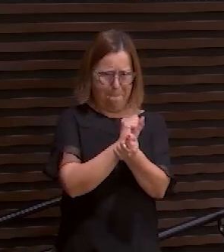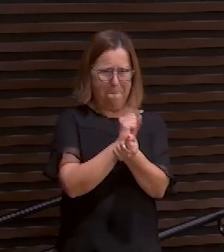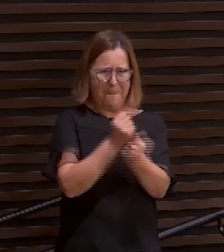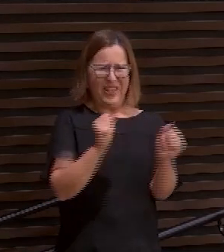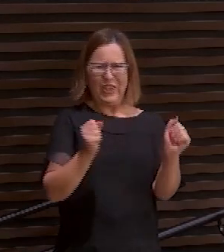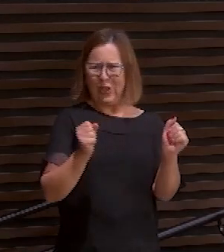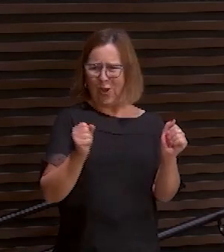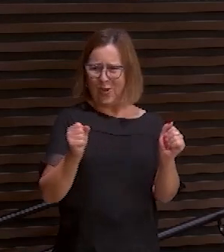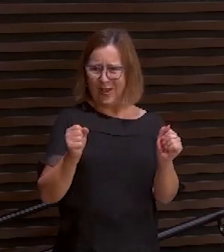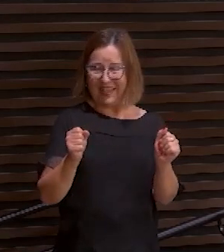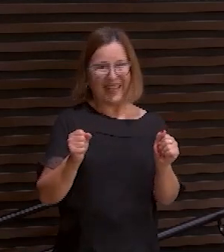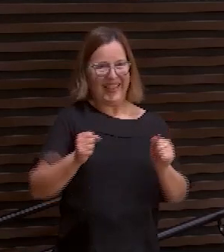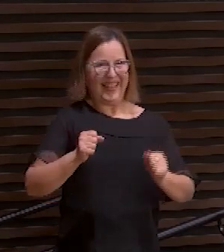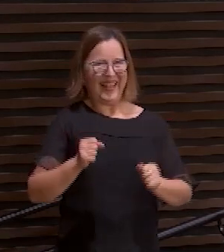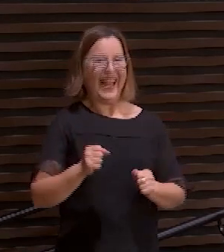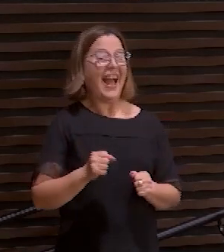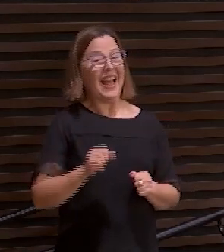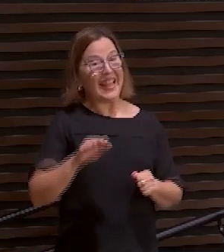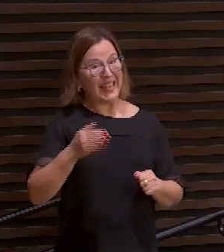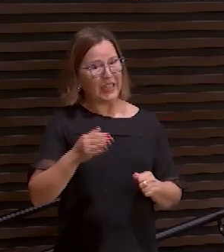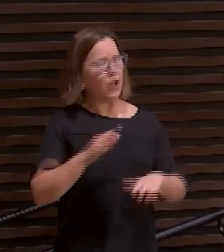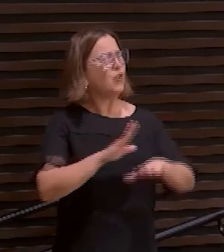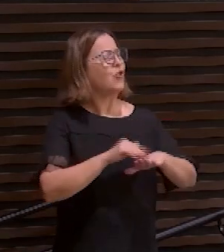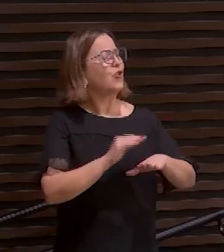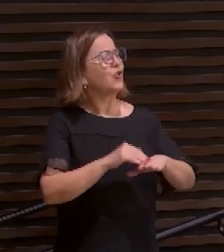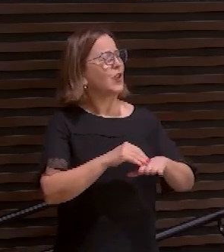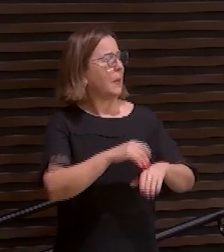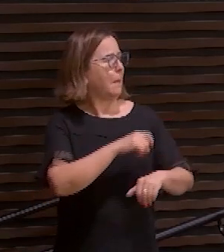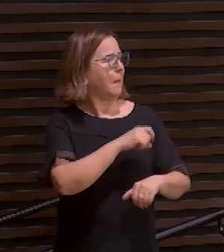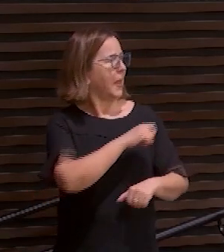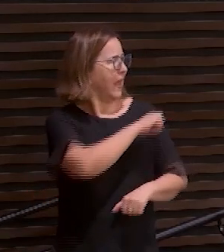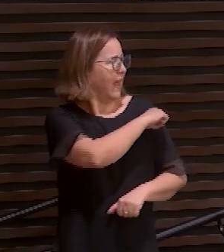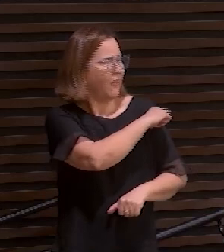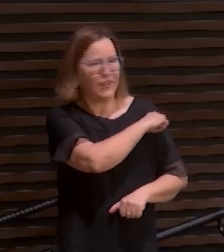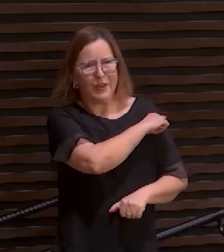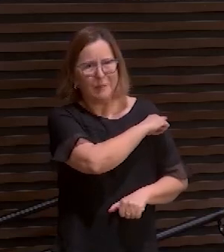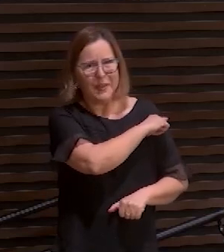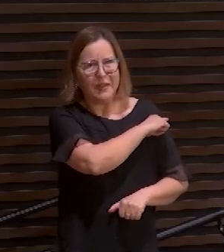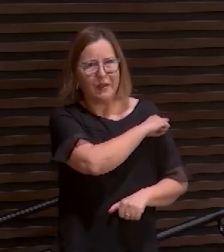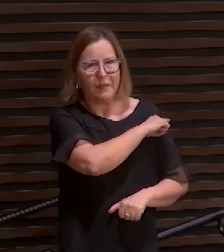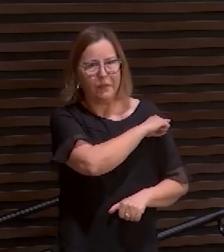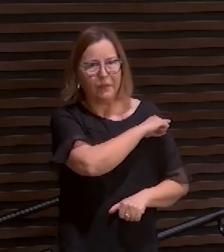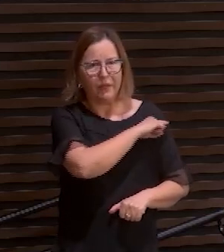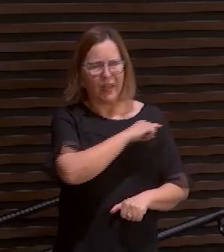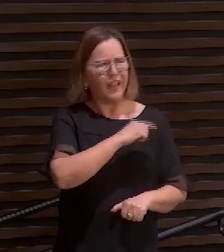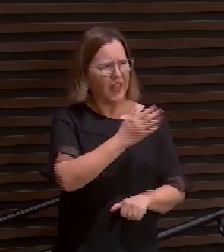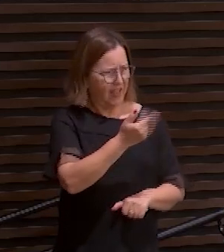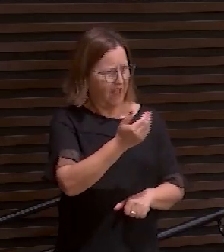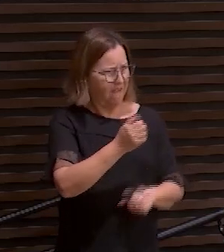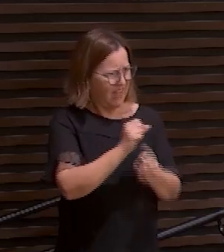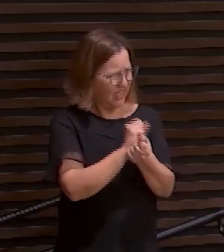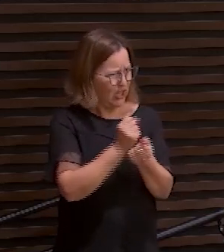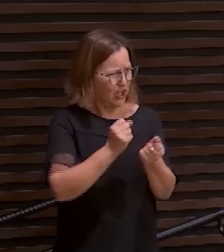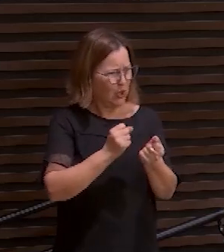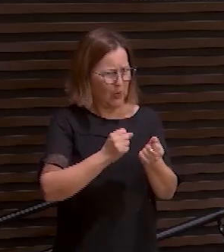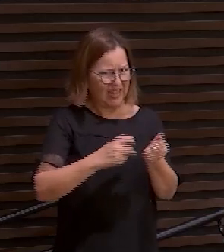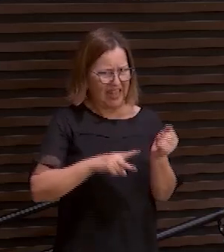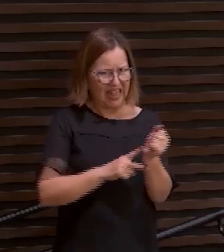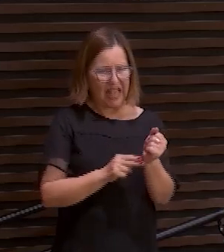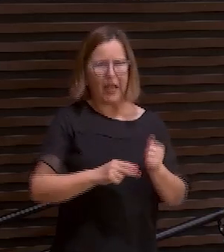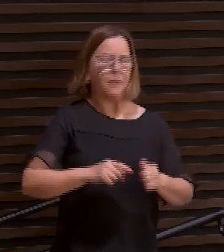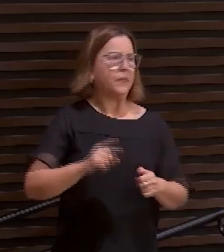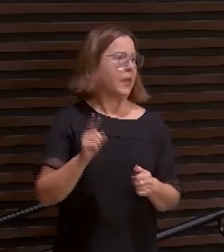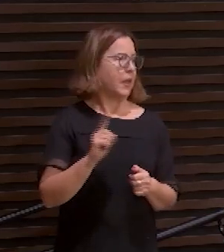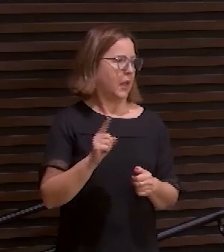a enfermeira. A enfermeira disse: não, eu não posso, tem que chamar o médico. Aí chamou o médico. O médico disse: o senhor